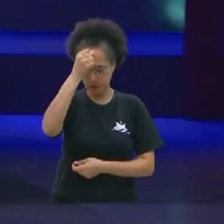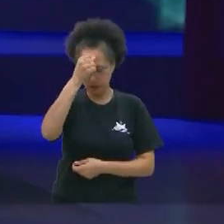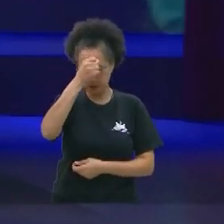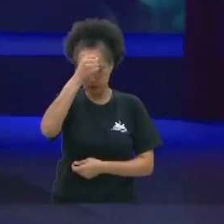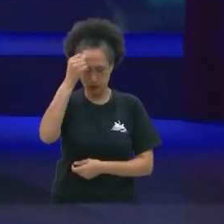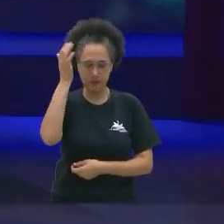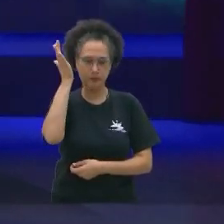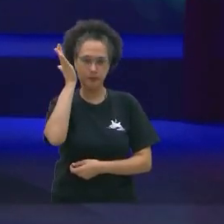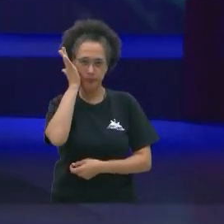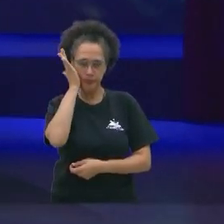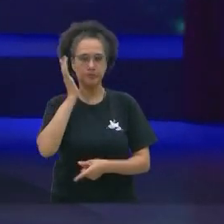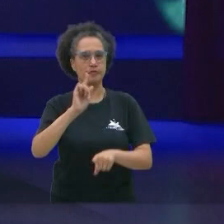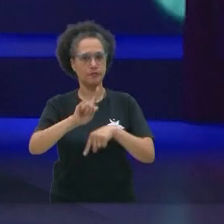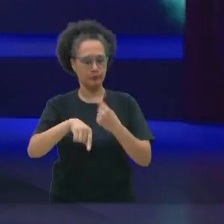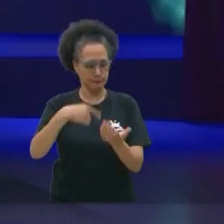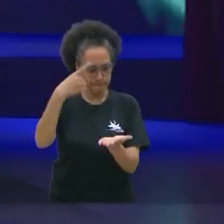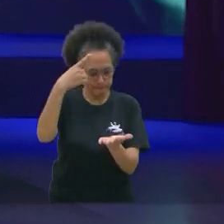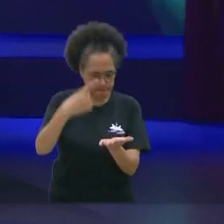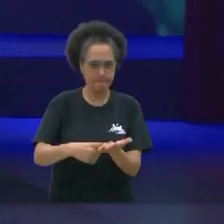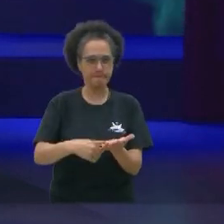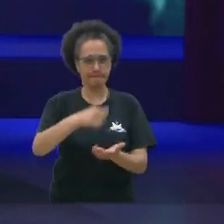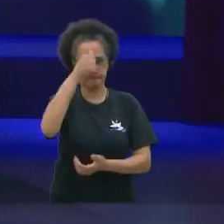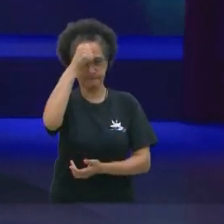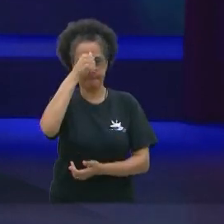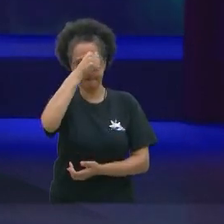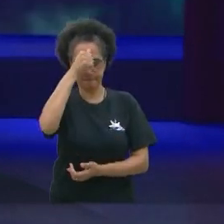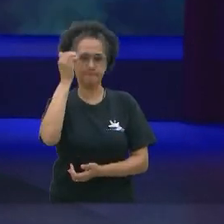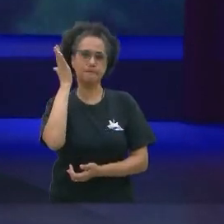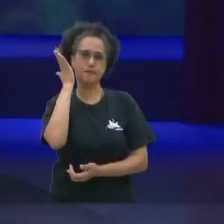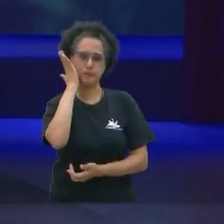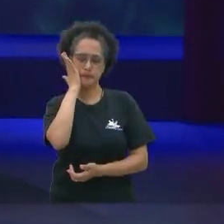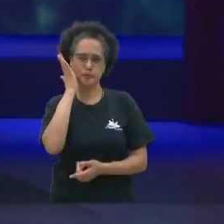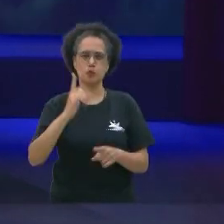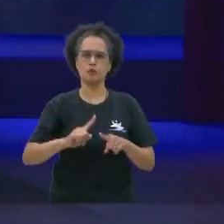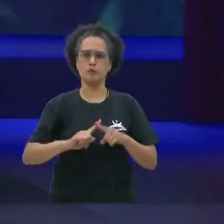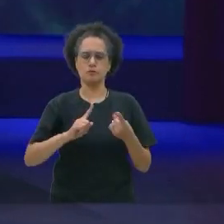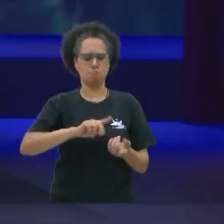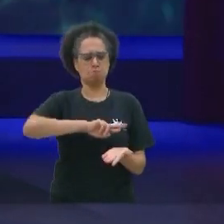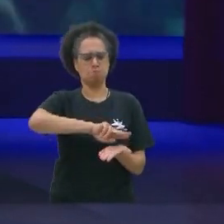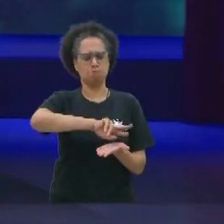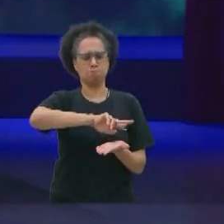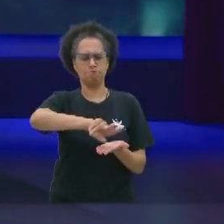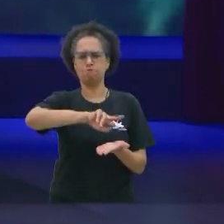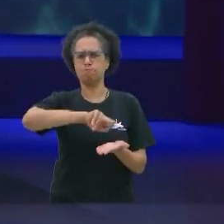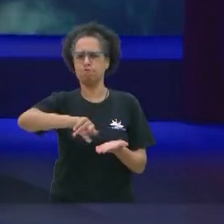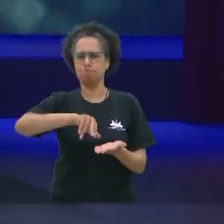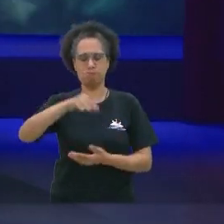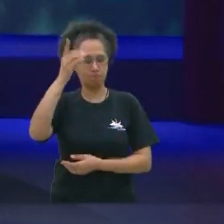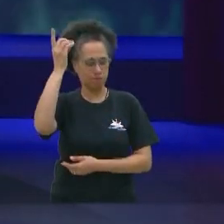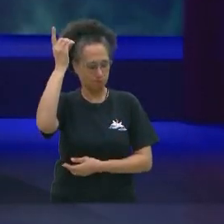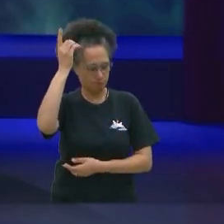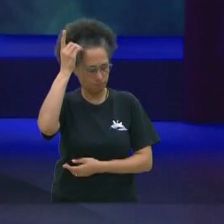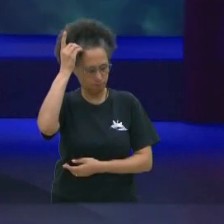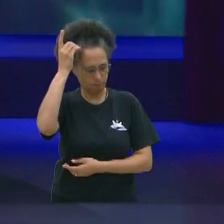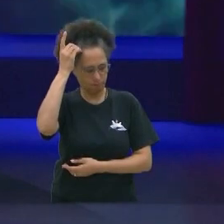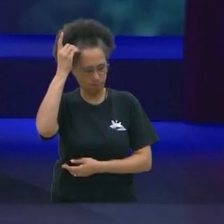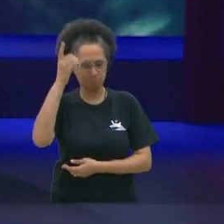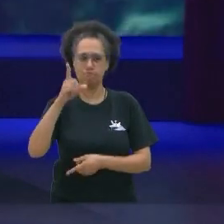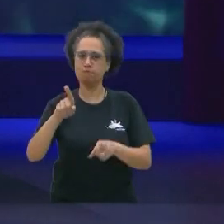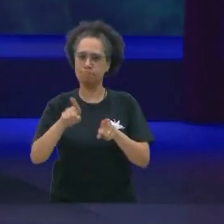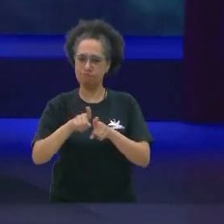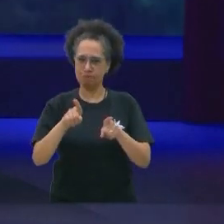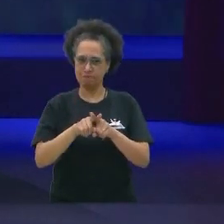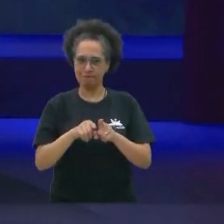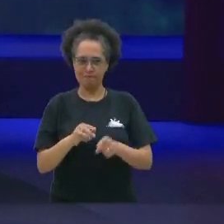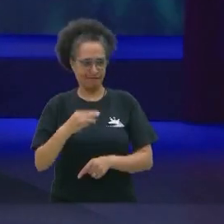no sacramento do crisma, mas os diversos dons, ministérios que Deus confia